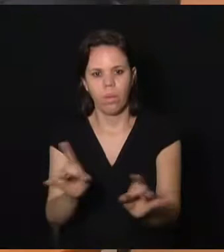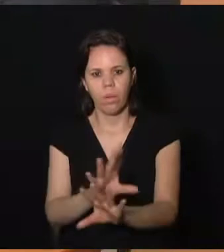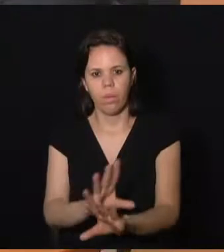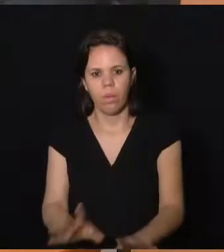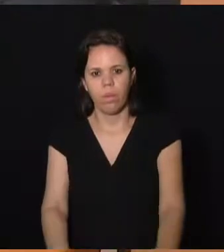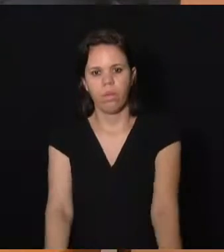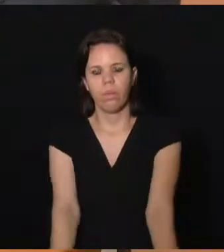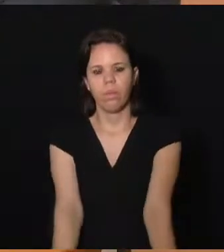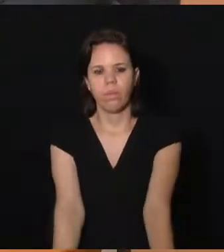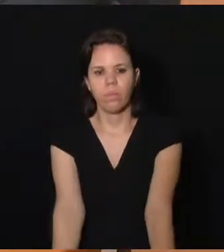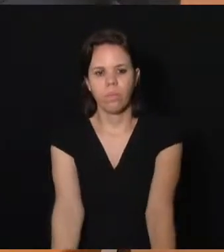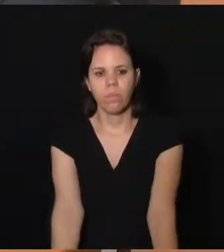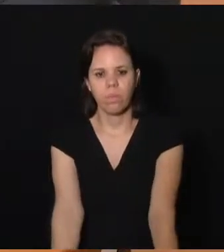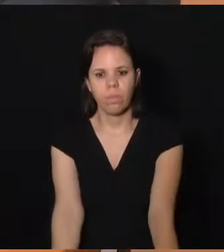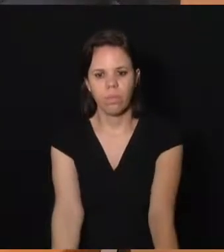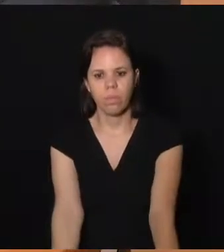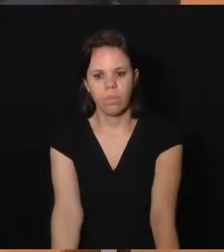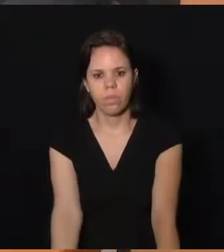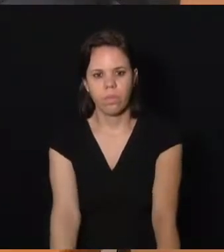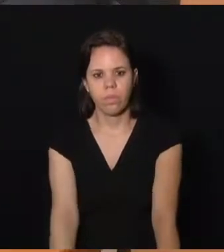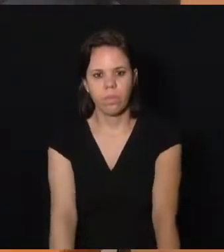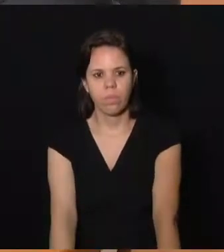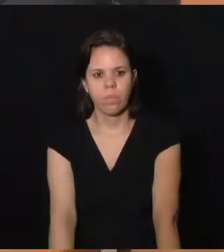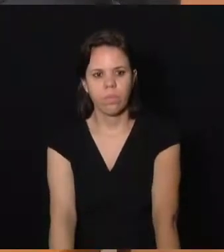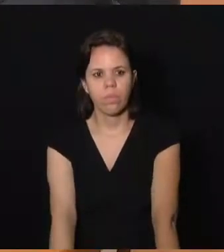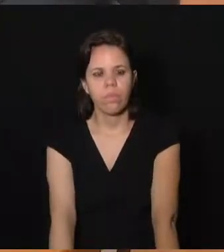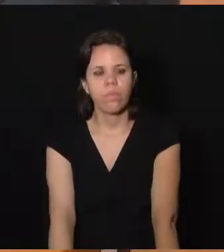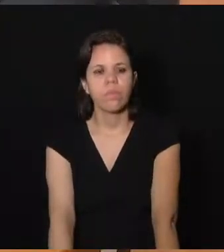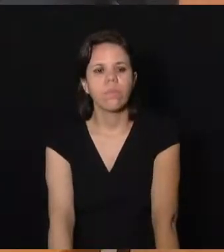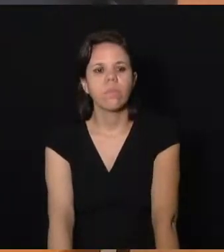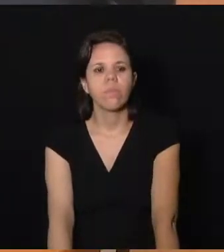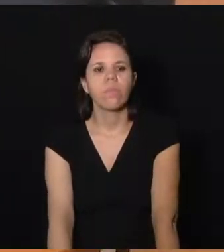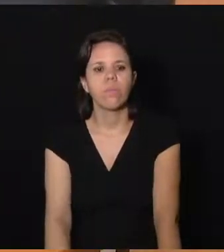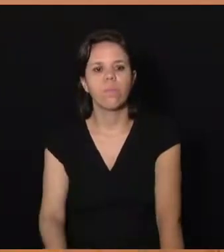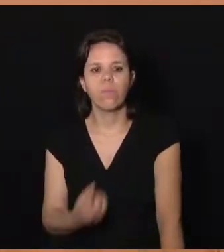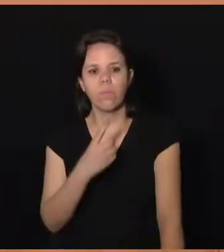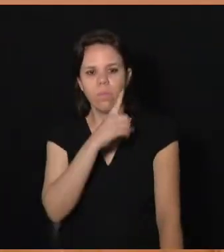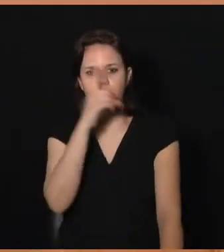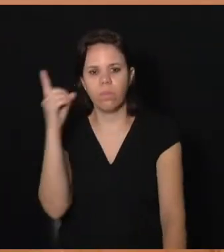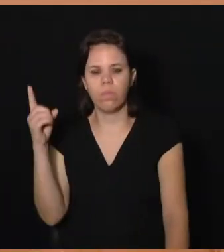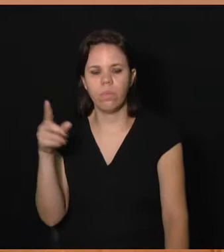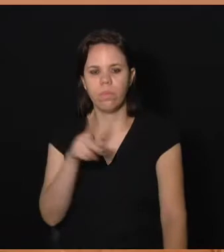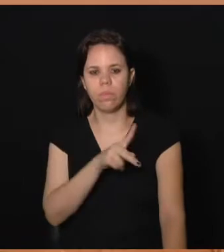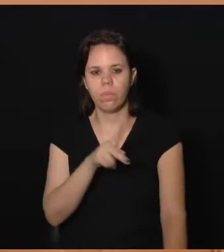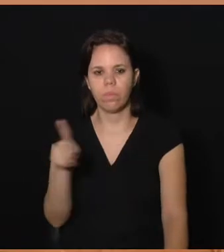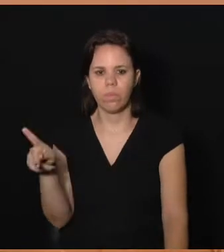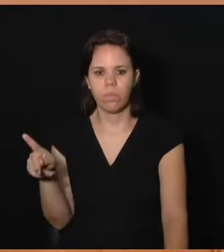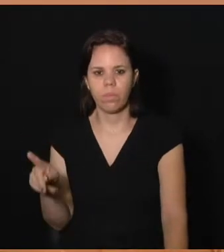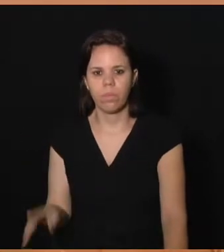encaminhando para o nosso encerramento. Bom dia, presidente, os convidados,